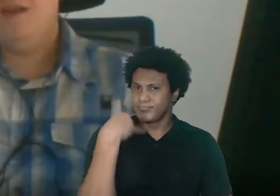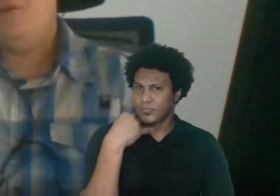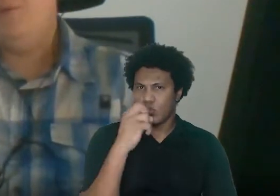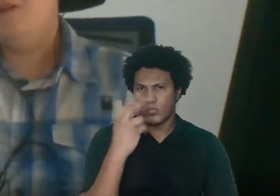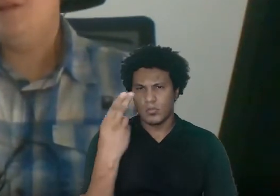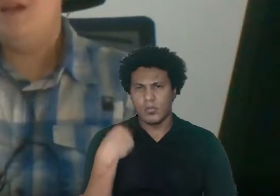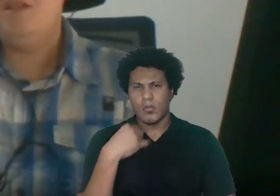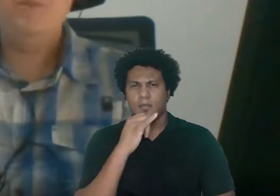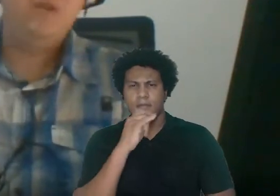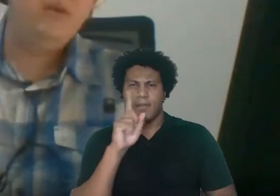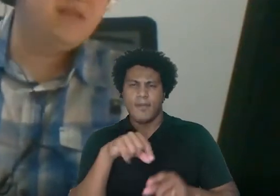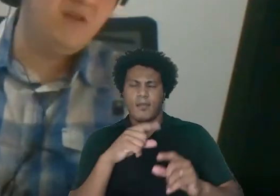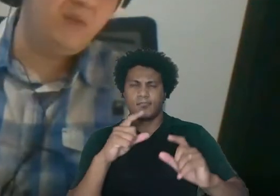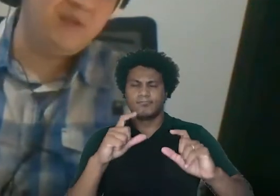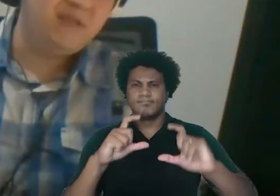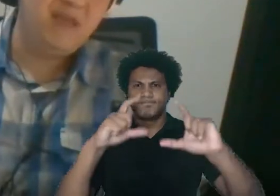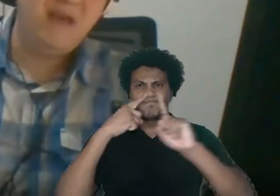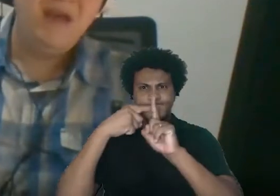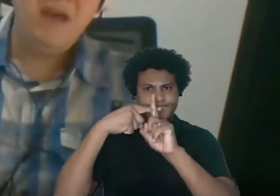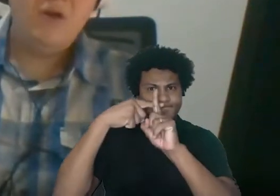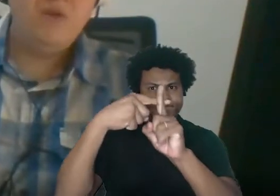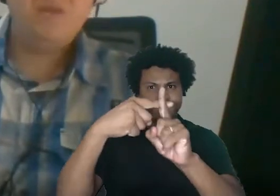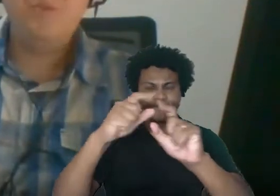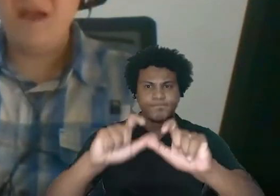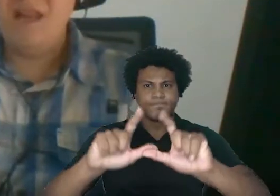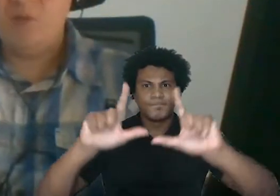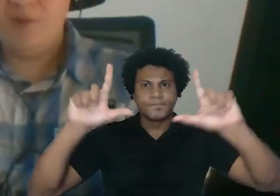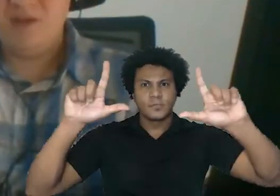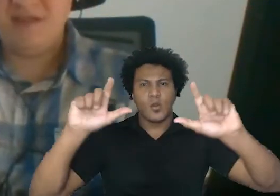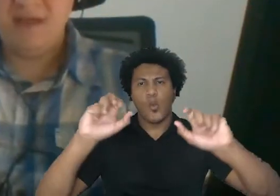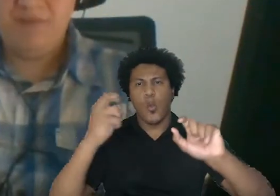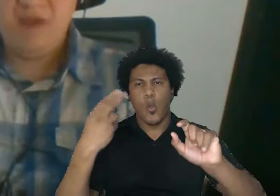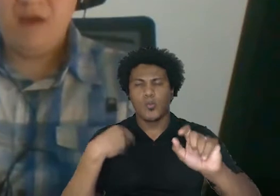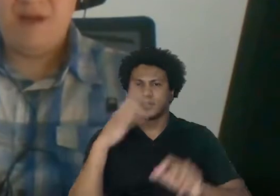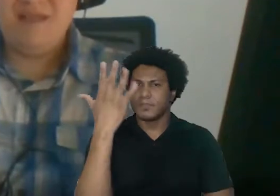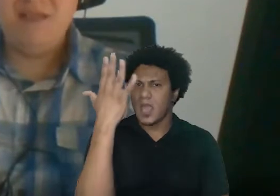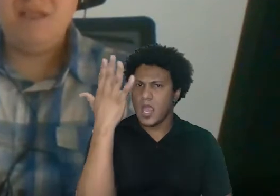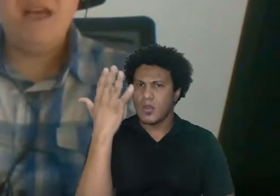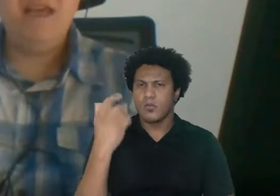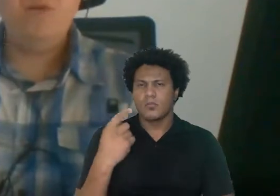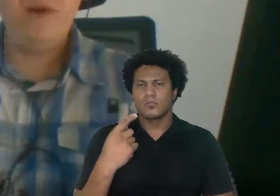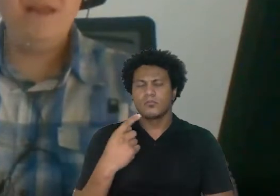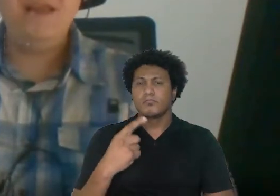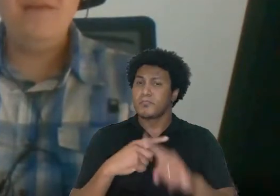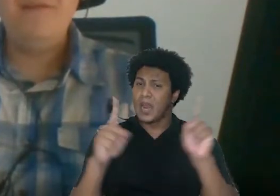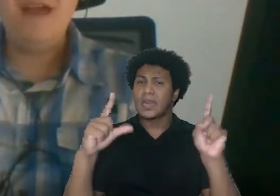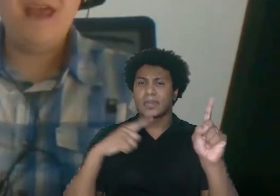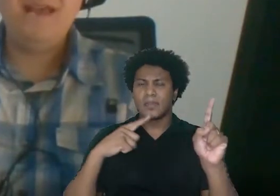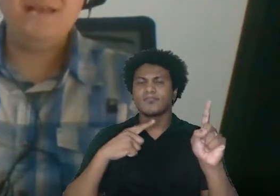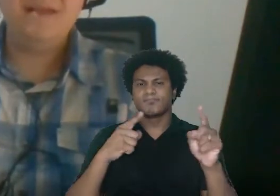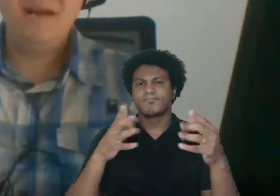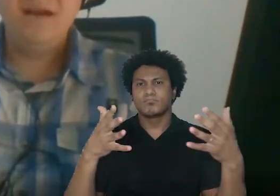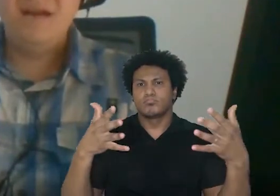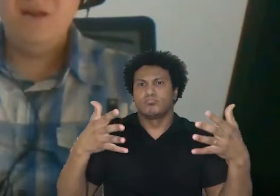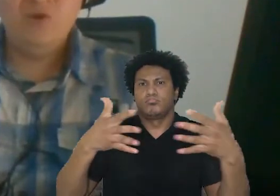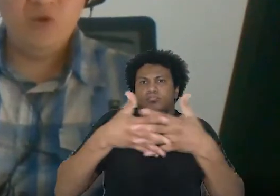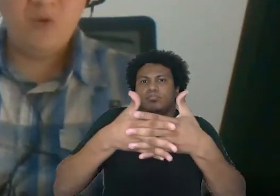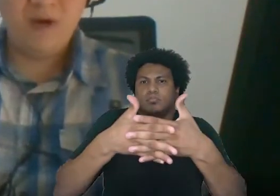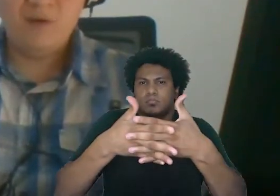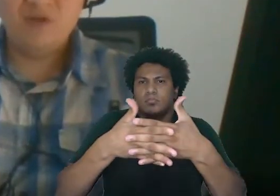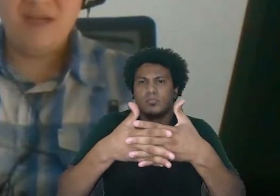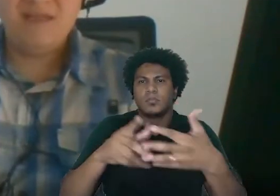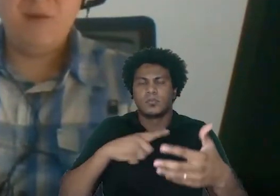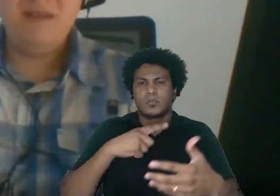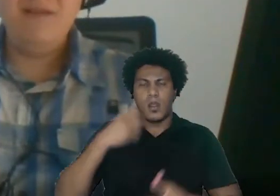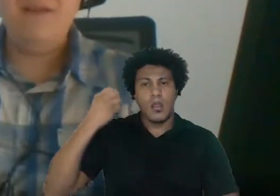de aumento, pode ser, de diminuição, pode ser, um espelho, pode ser. Mas existe aí uma interferência. Eu estou